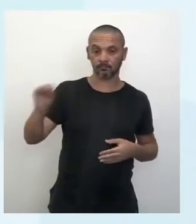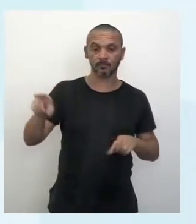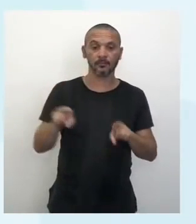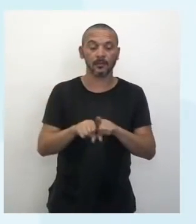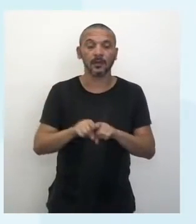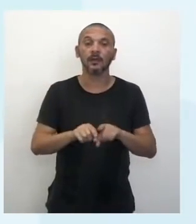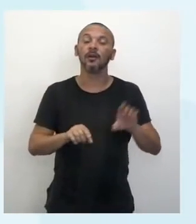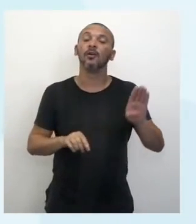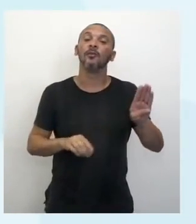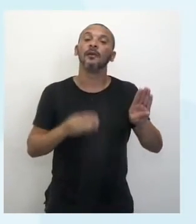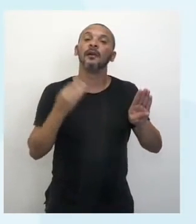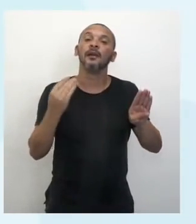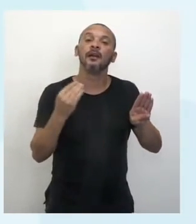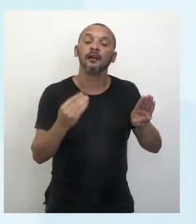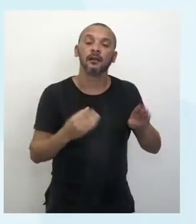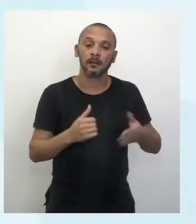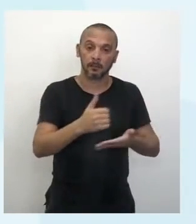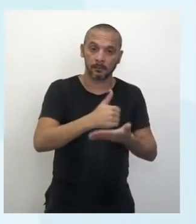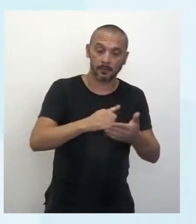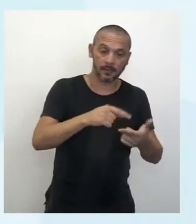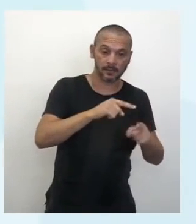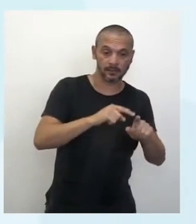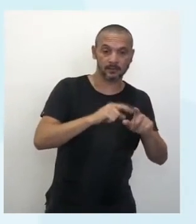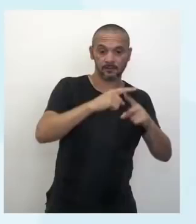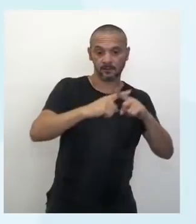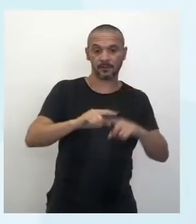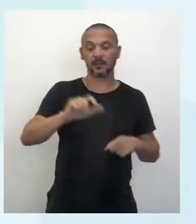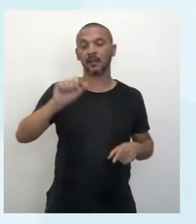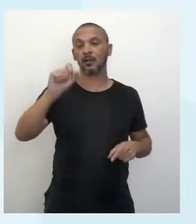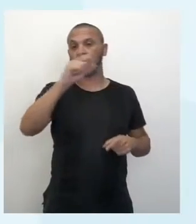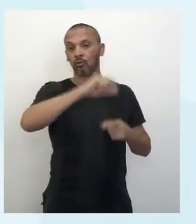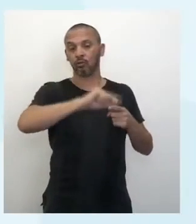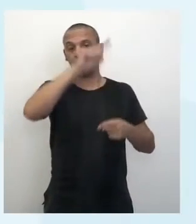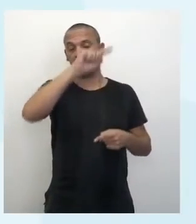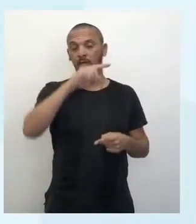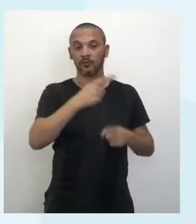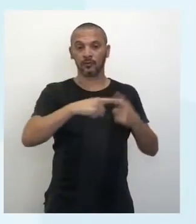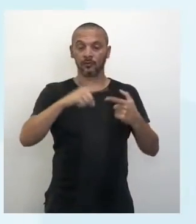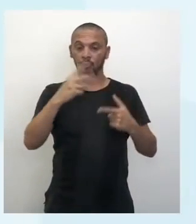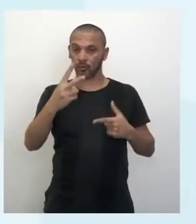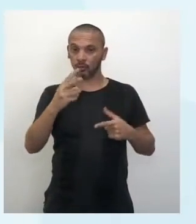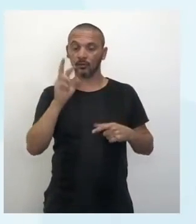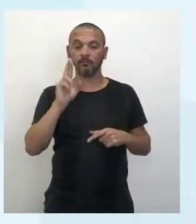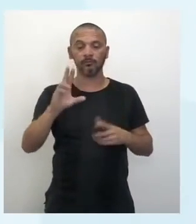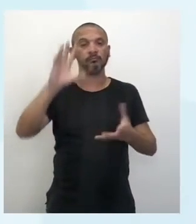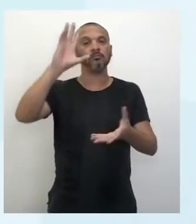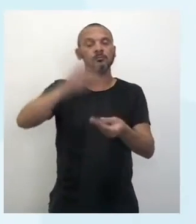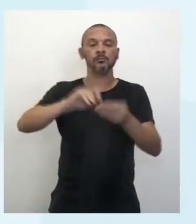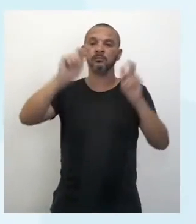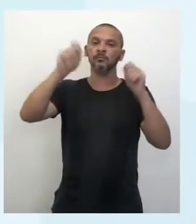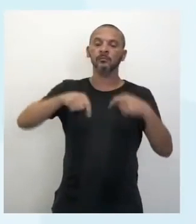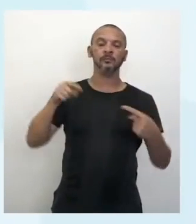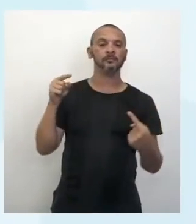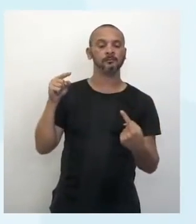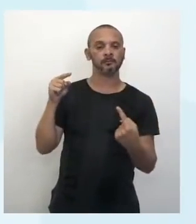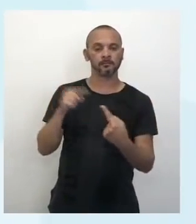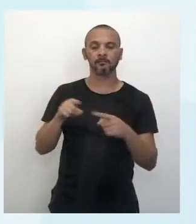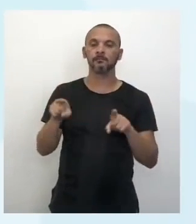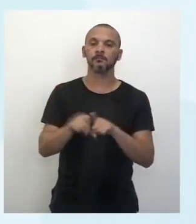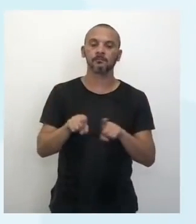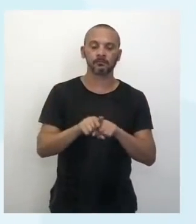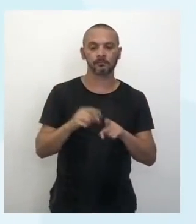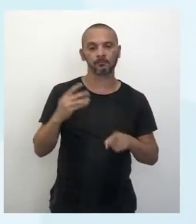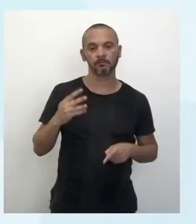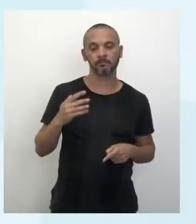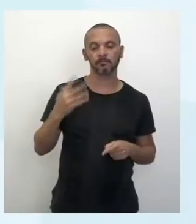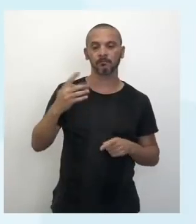saber a área do B. Base vezes altura dividido por 2. Olha lá, dá para simplificar, né? O 8 com 2 dá